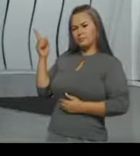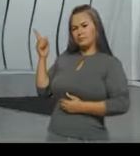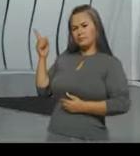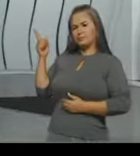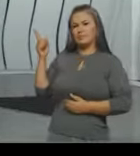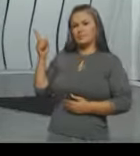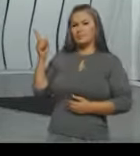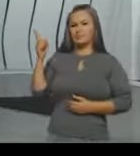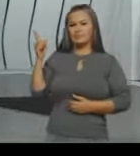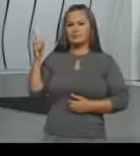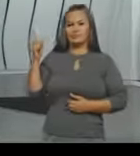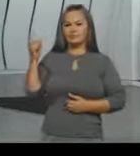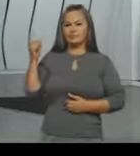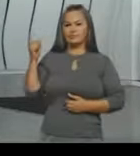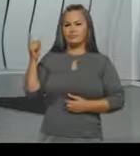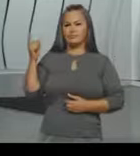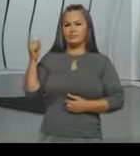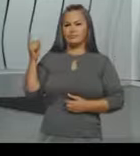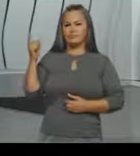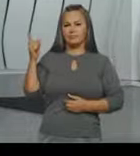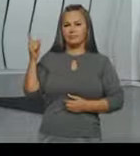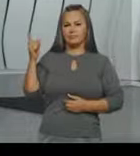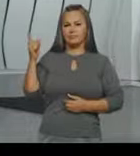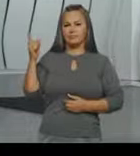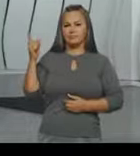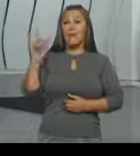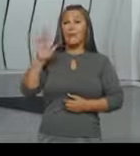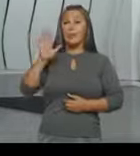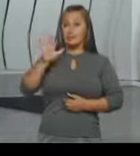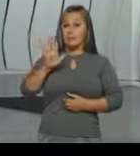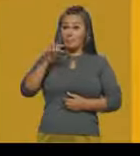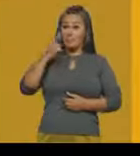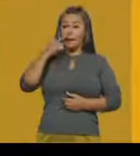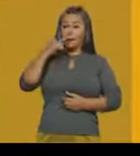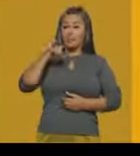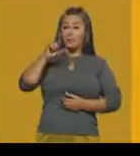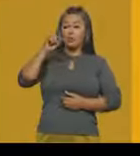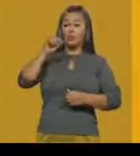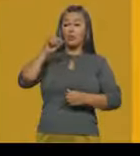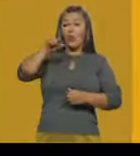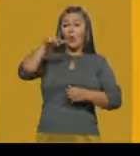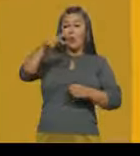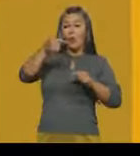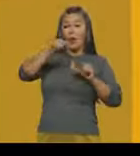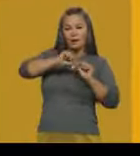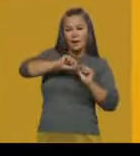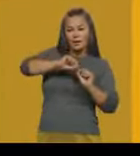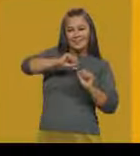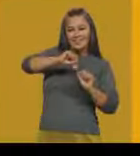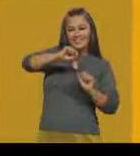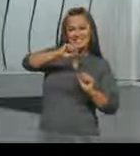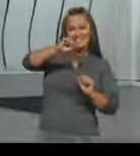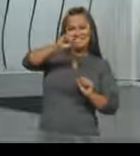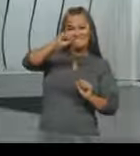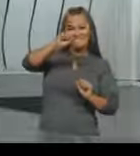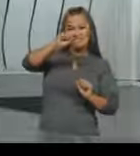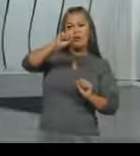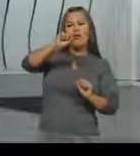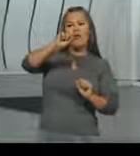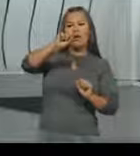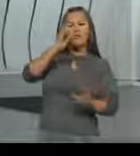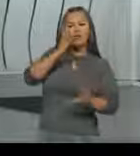reta que está ligada aqui, que vai até a outra extremidade. Eu poderia fazer essa aqui também, eu podia